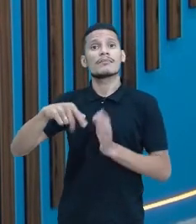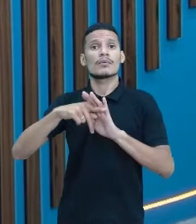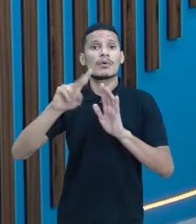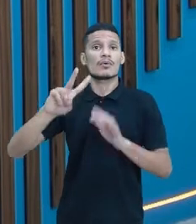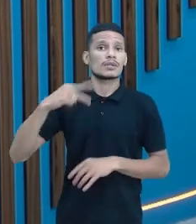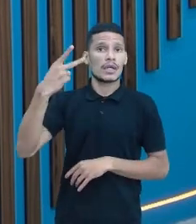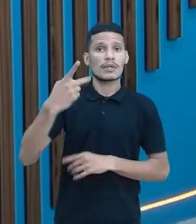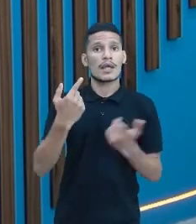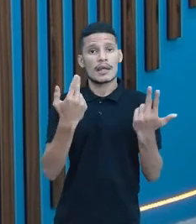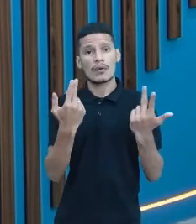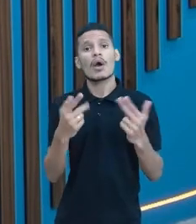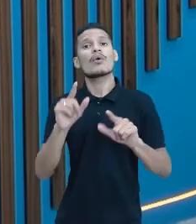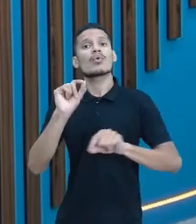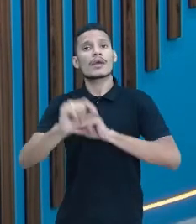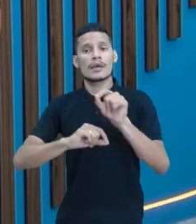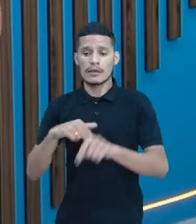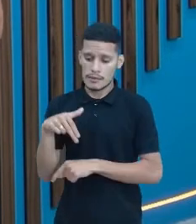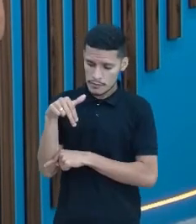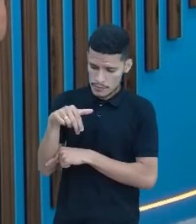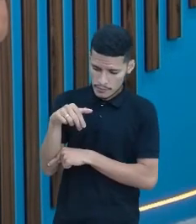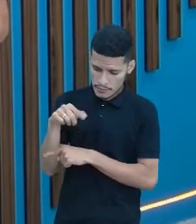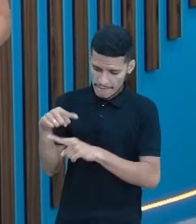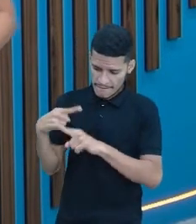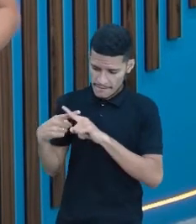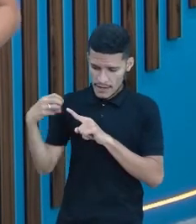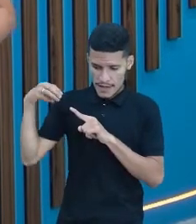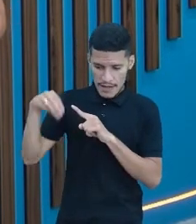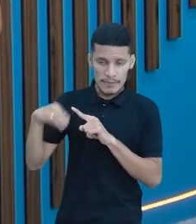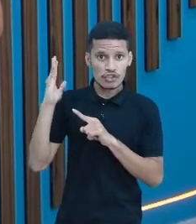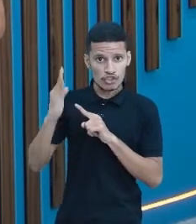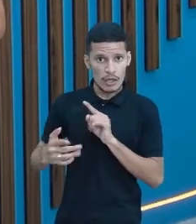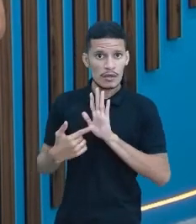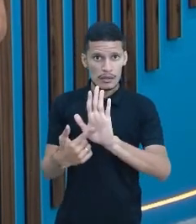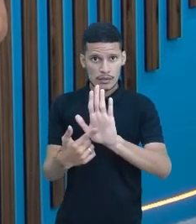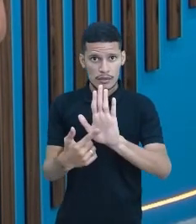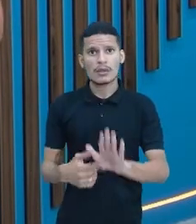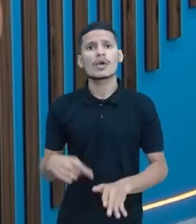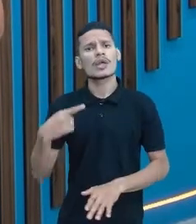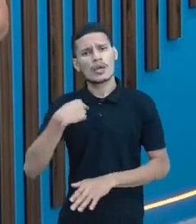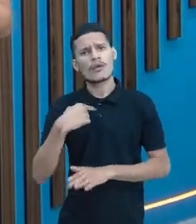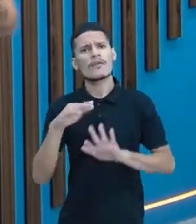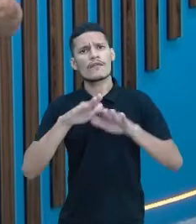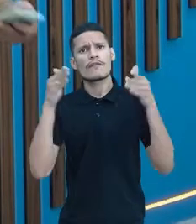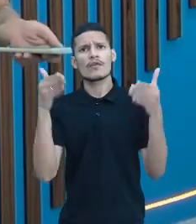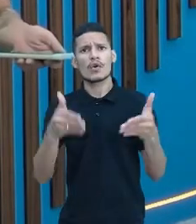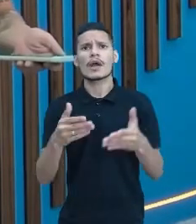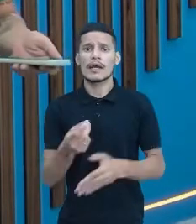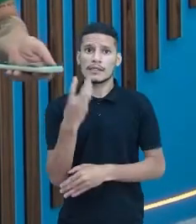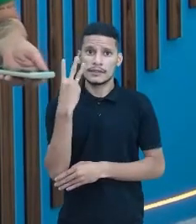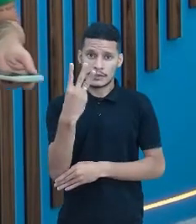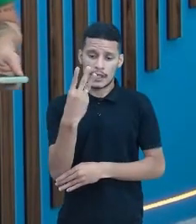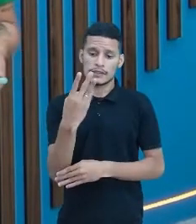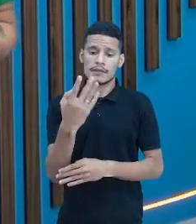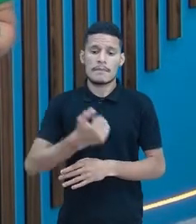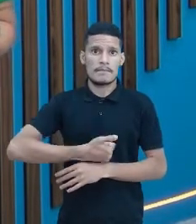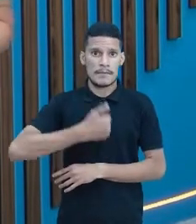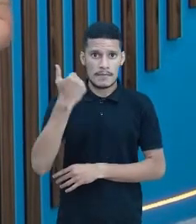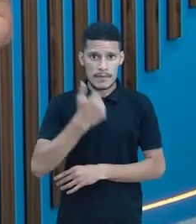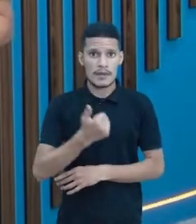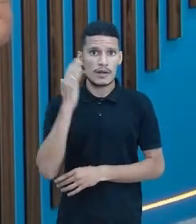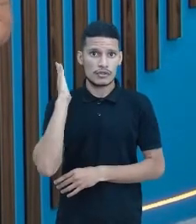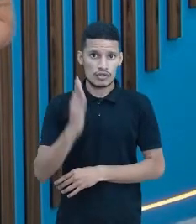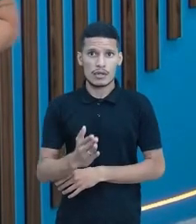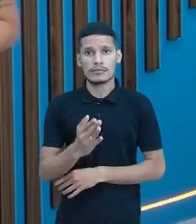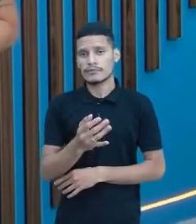produto das projeções, tá certo? Então, a gente vai perceber, eu vou focar mais nessas 3 primeiras aí, no caso, desculpa,